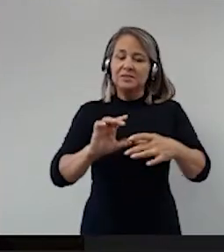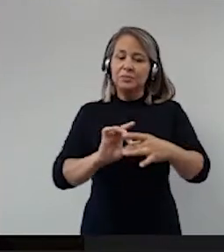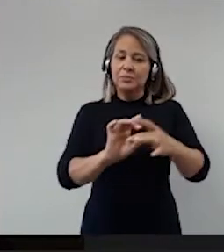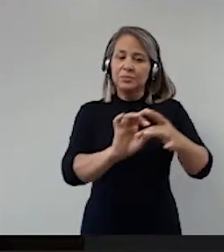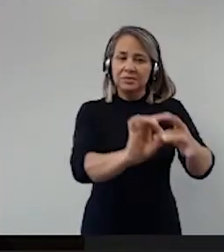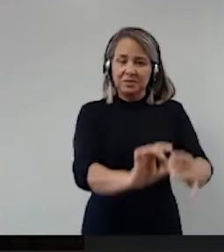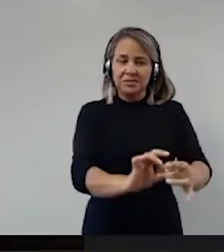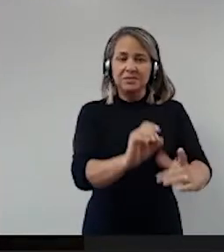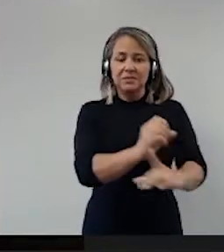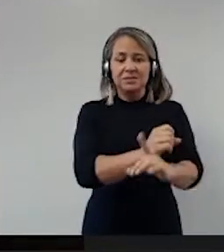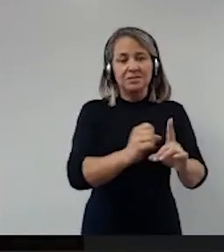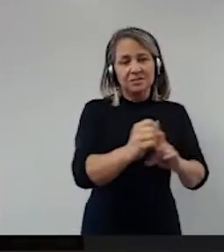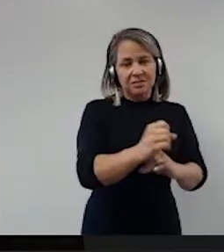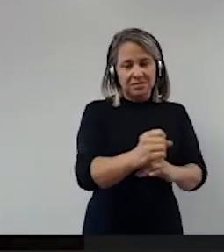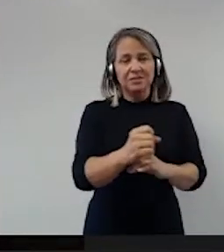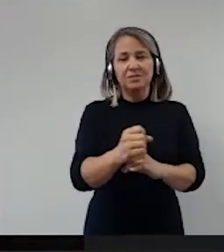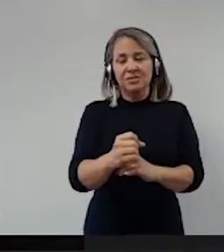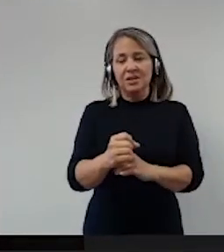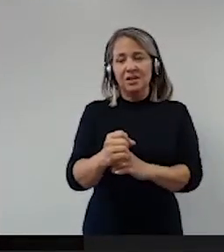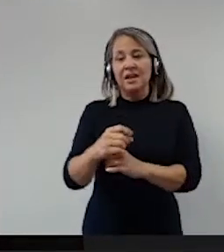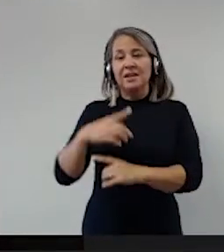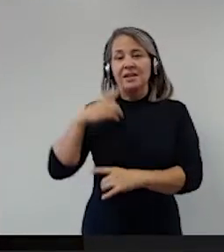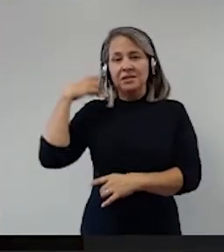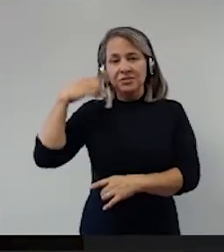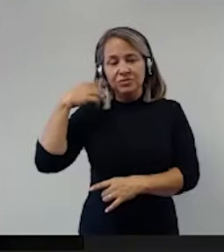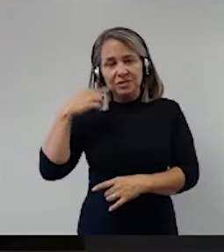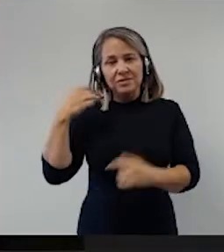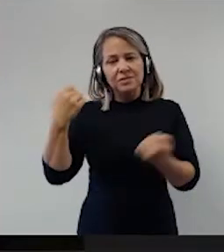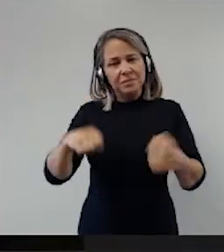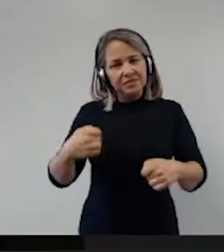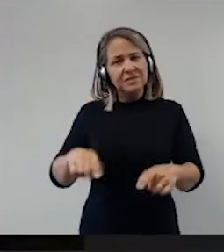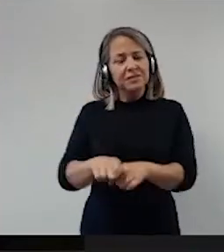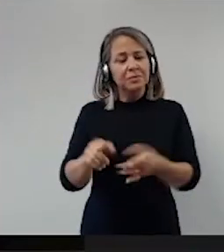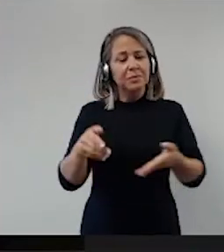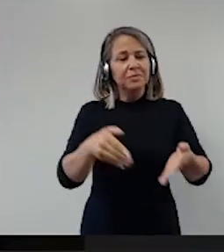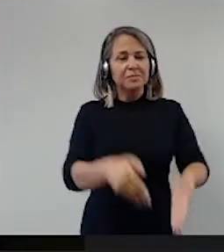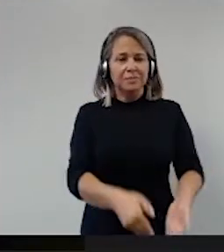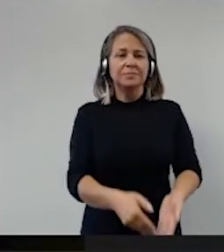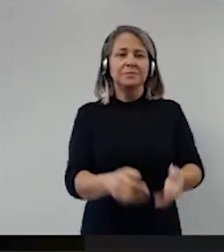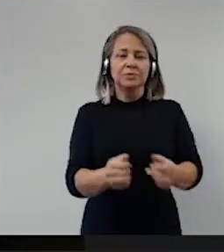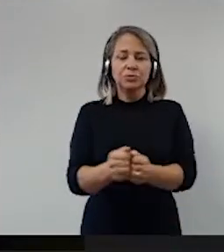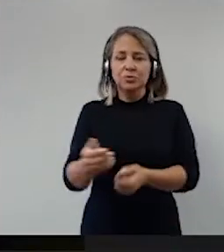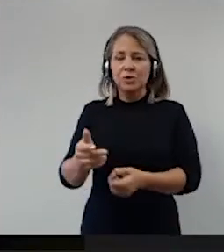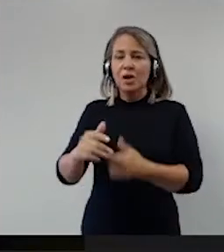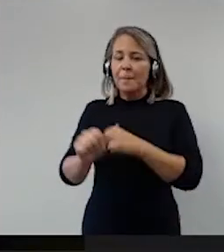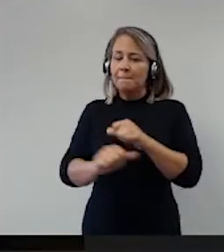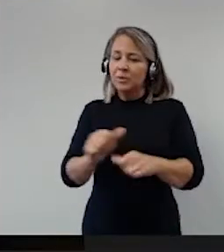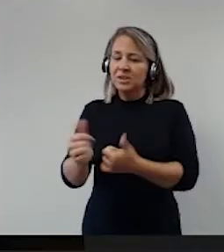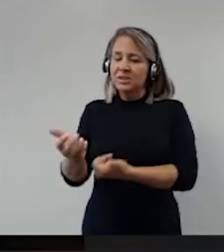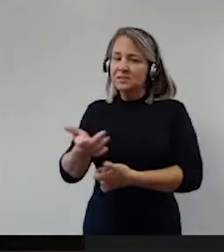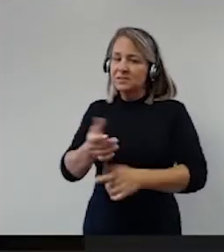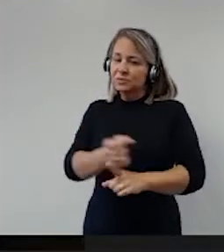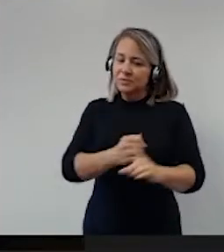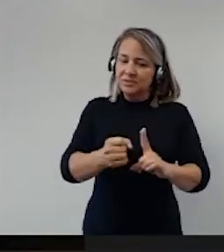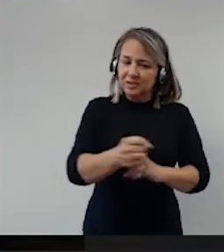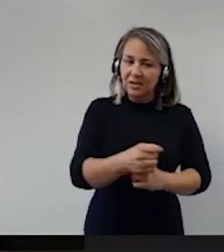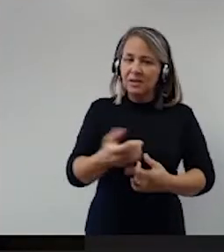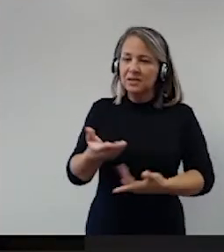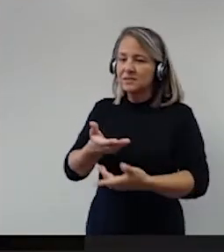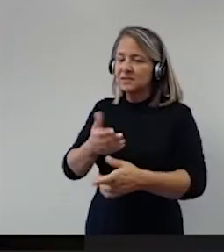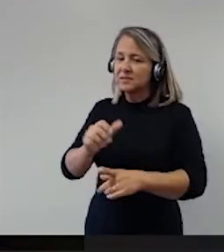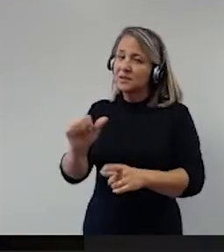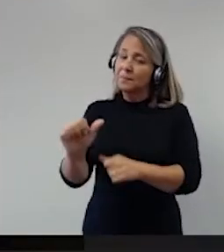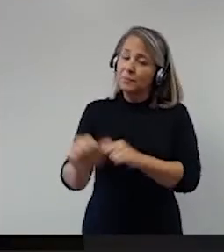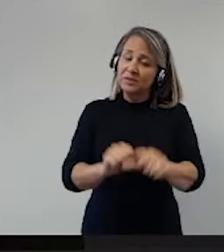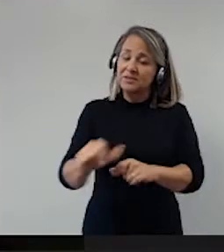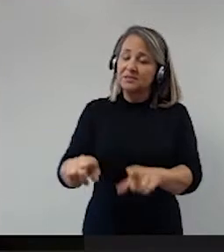a advocacia não poderia ter ficado de fora, mudanças sociais, mudança nas relações entre as pessoas, e o questionamento, a reflexão que eu deixo é o